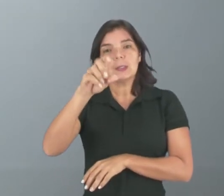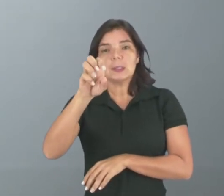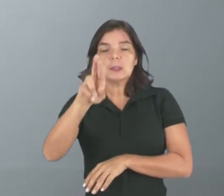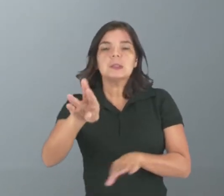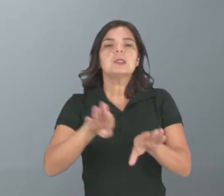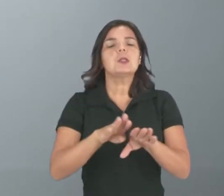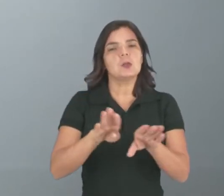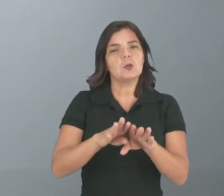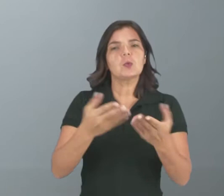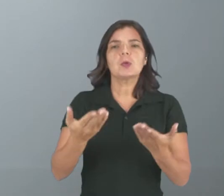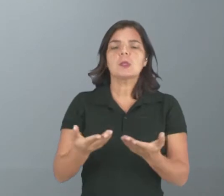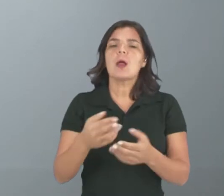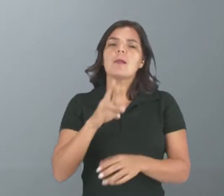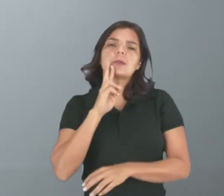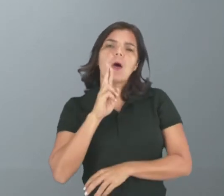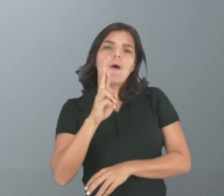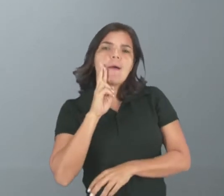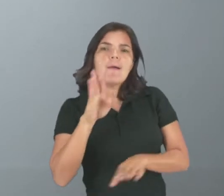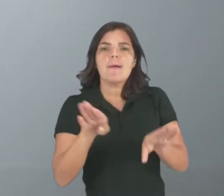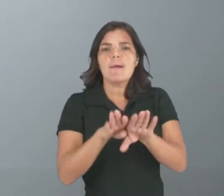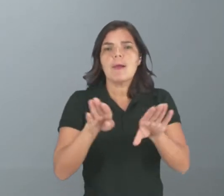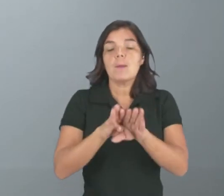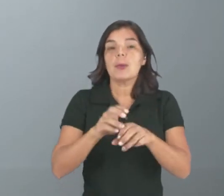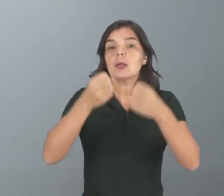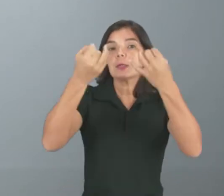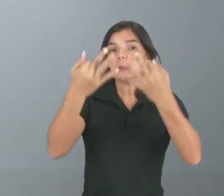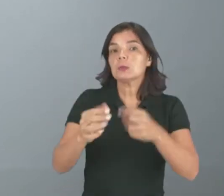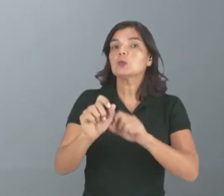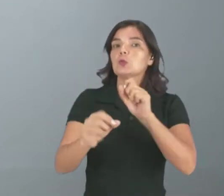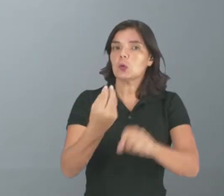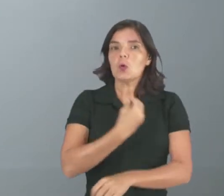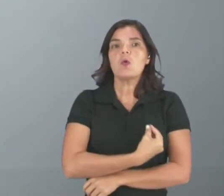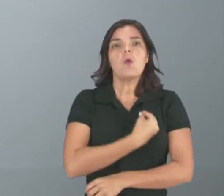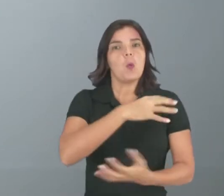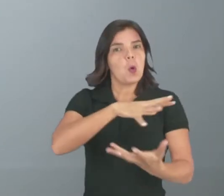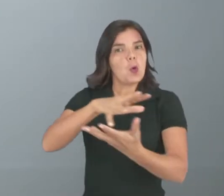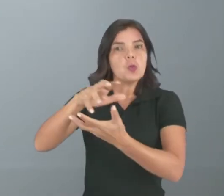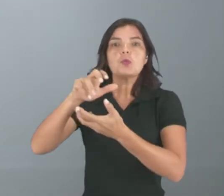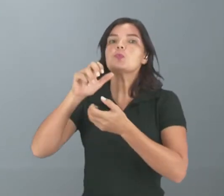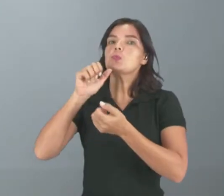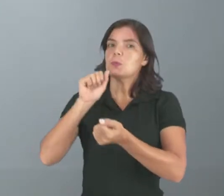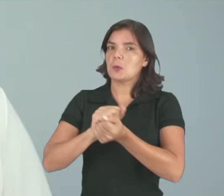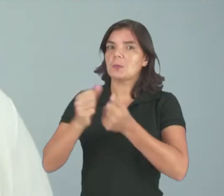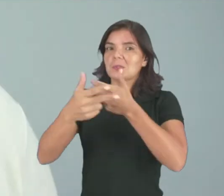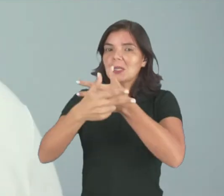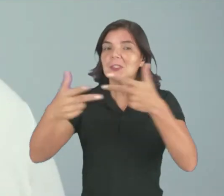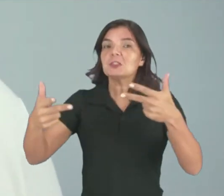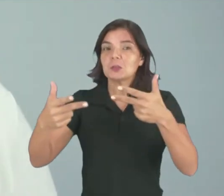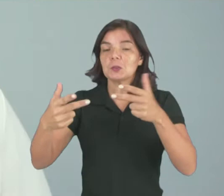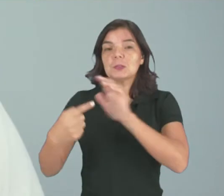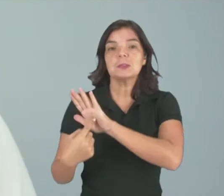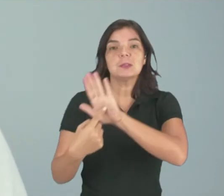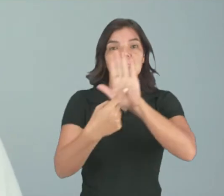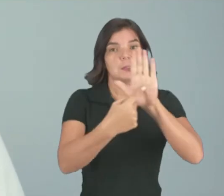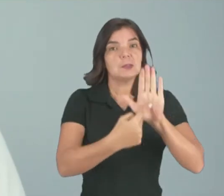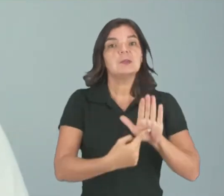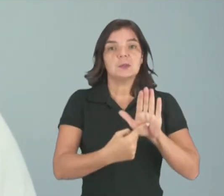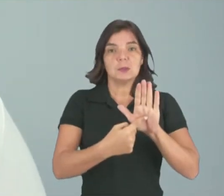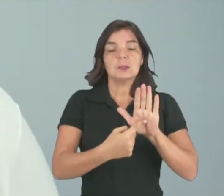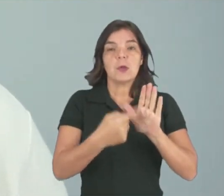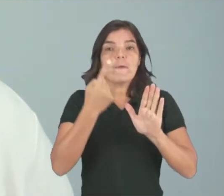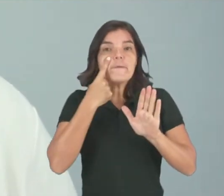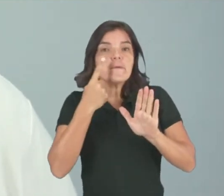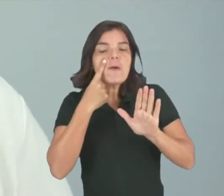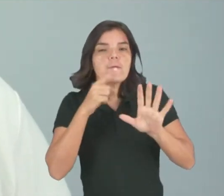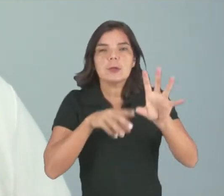abordagem crítica da razão pura, ele vai citar que existe um mundo fenomênico das coisas que são apresentáveis, que são vistas,